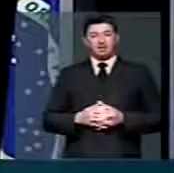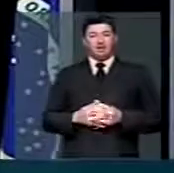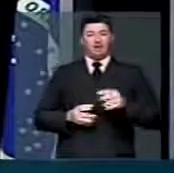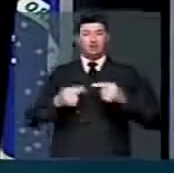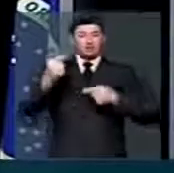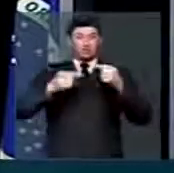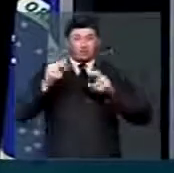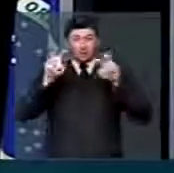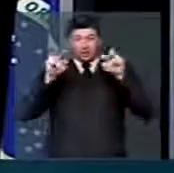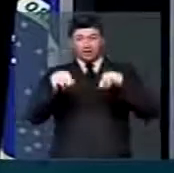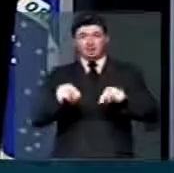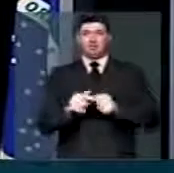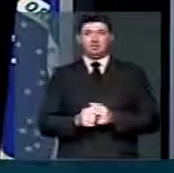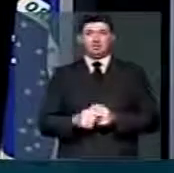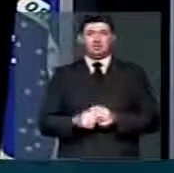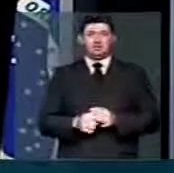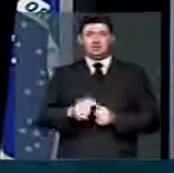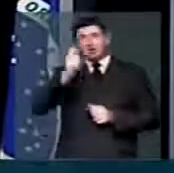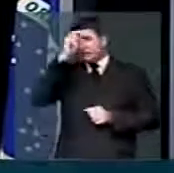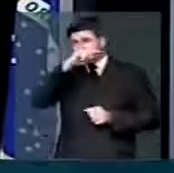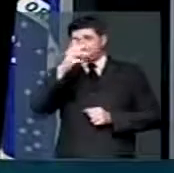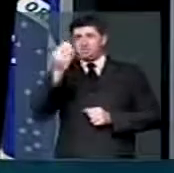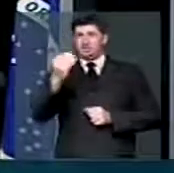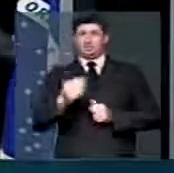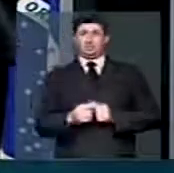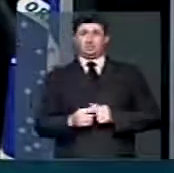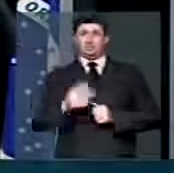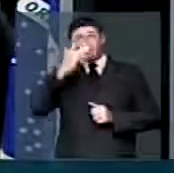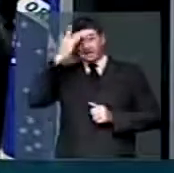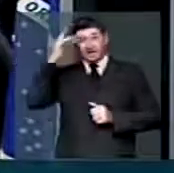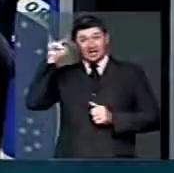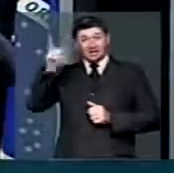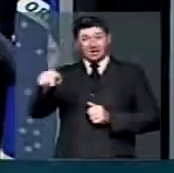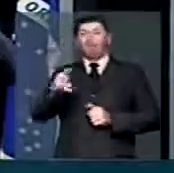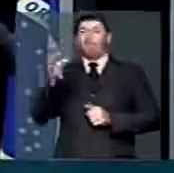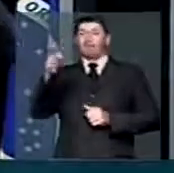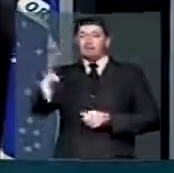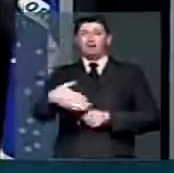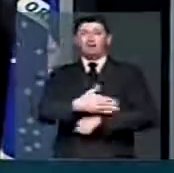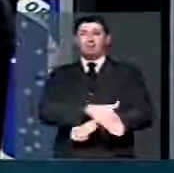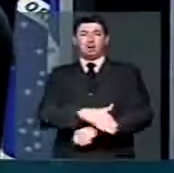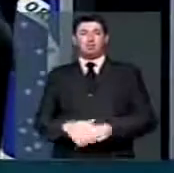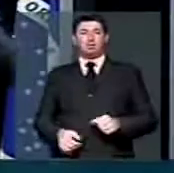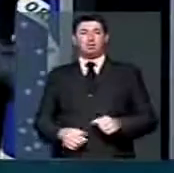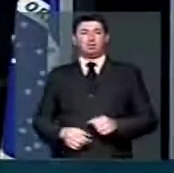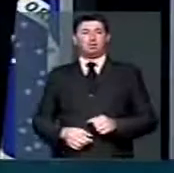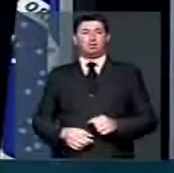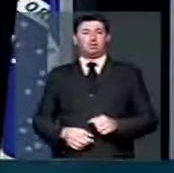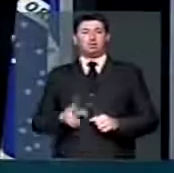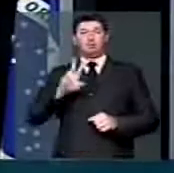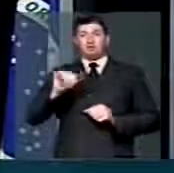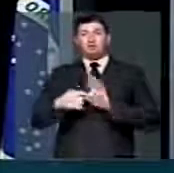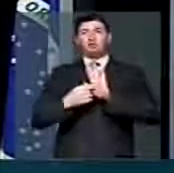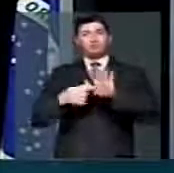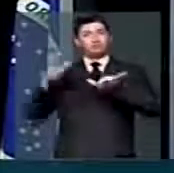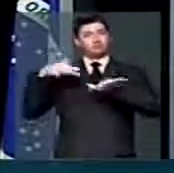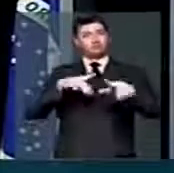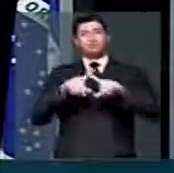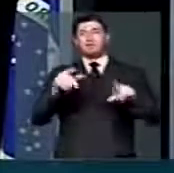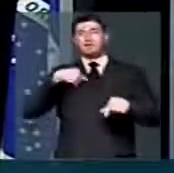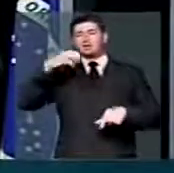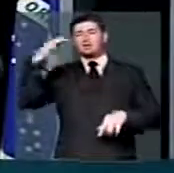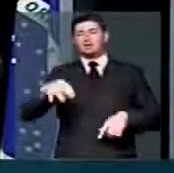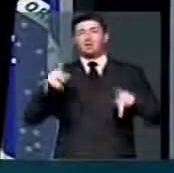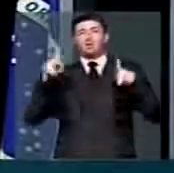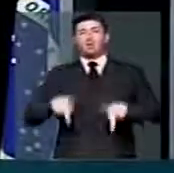do assunto? É muito difícil. E essas pessoas vão para as ruas, vão se manifestar, mas eu tenho certeza que o povo